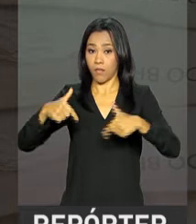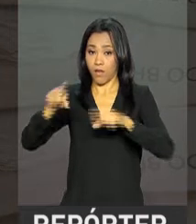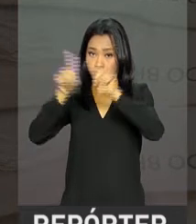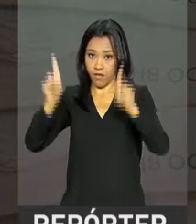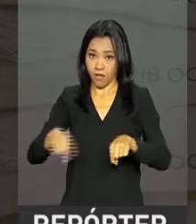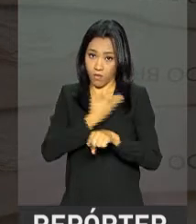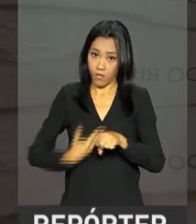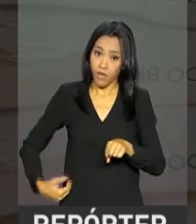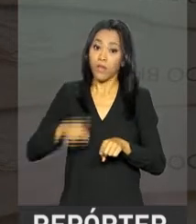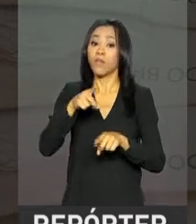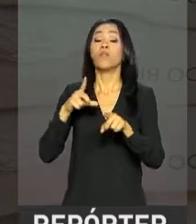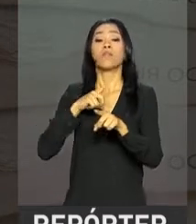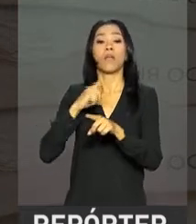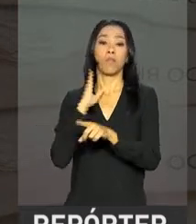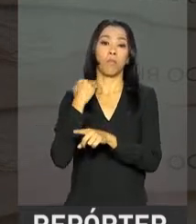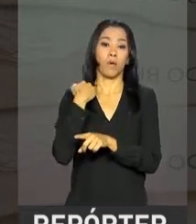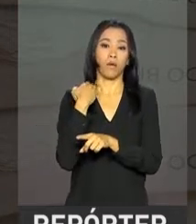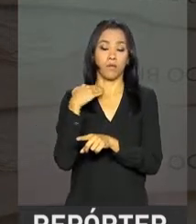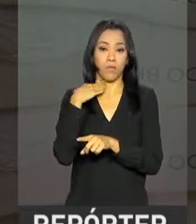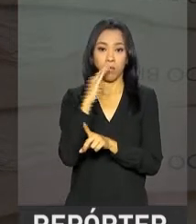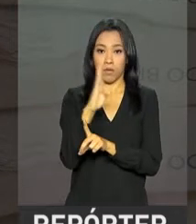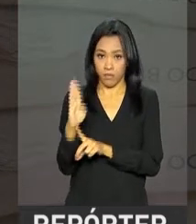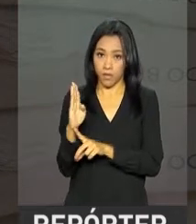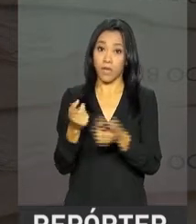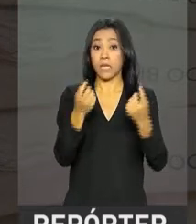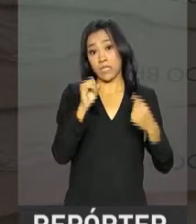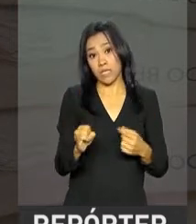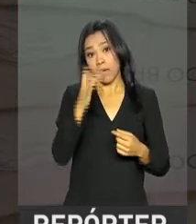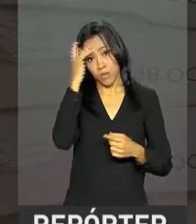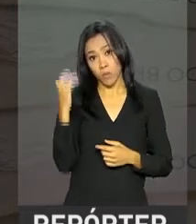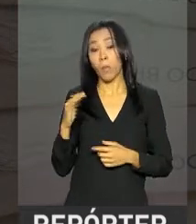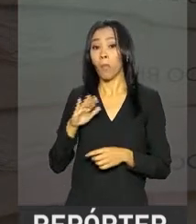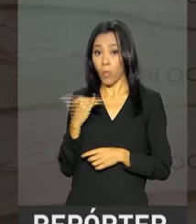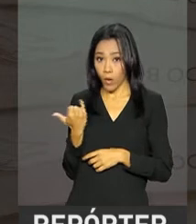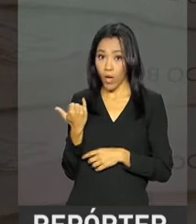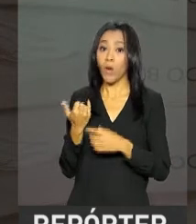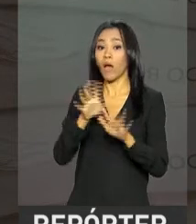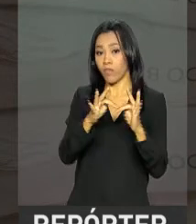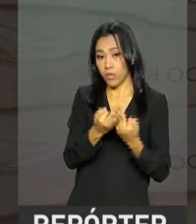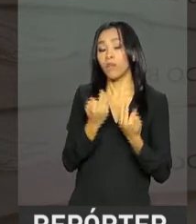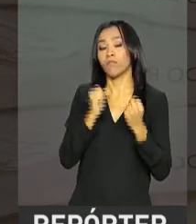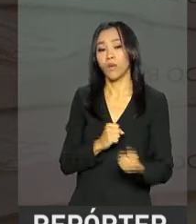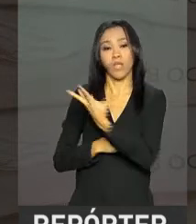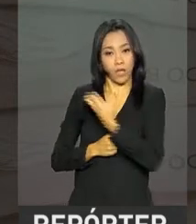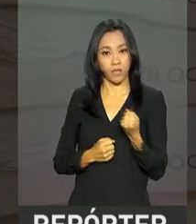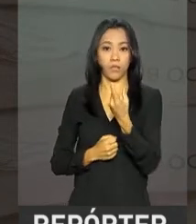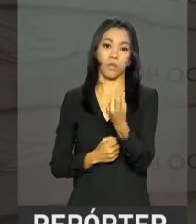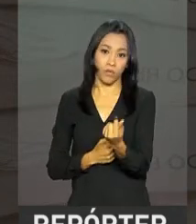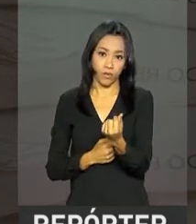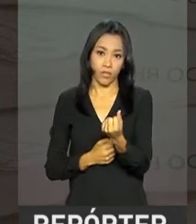estão no banco do brasil no caso de morte do titular os dependentes vão receber os valores diretamente